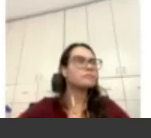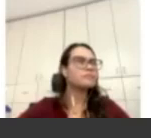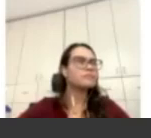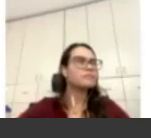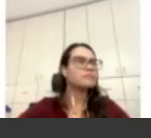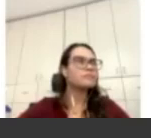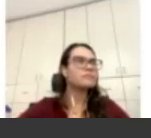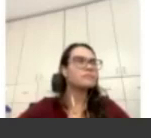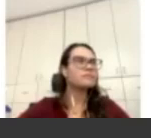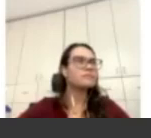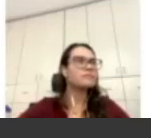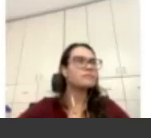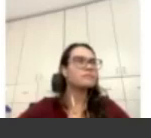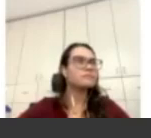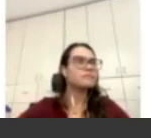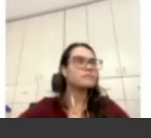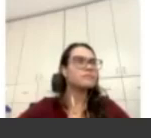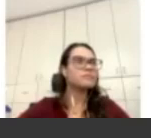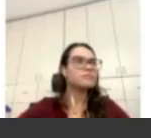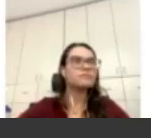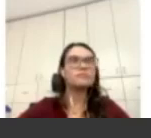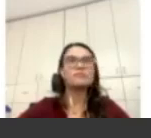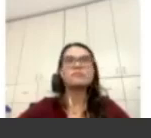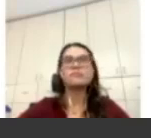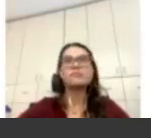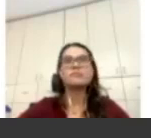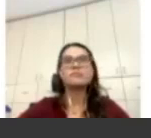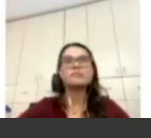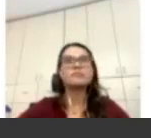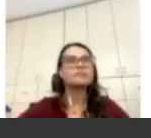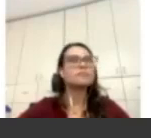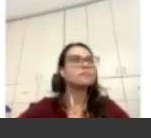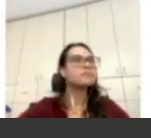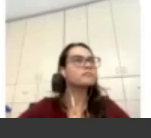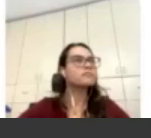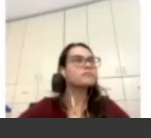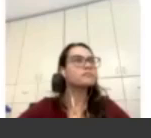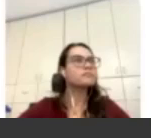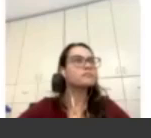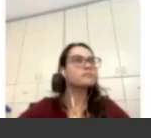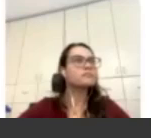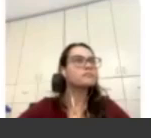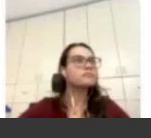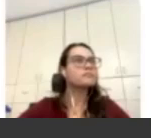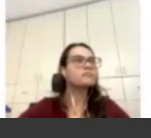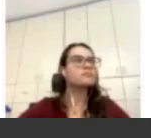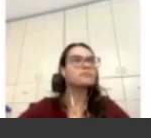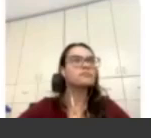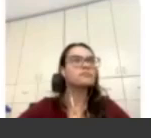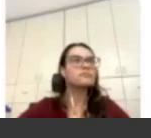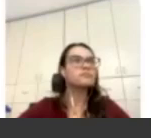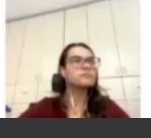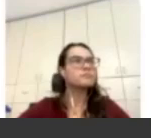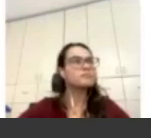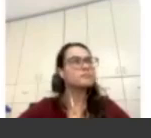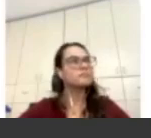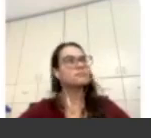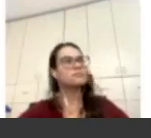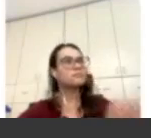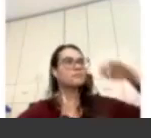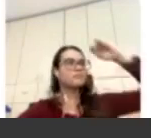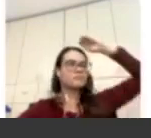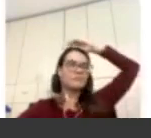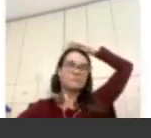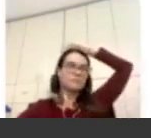epidemiológico do Ministério da Saúde. Esse boletim ele é um compilado de informações que foram da 35ª semana epidemiológica, que foi ali entre 28 de